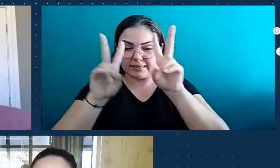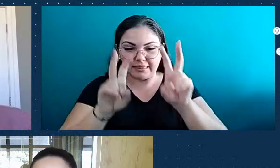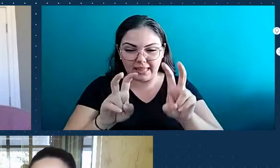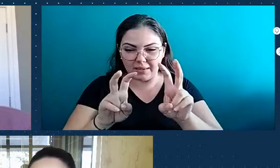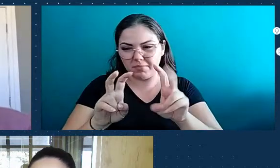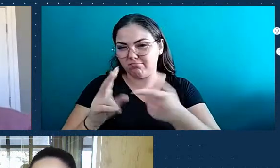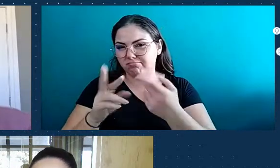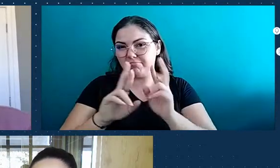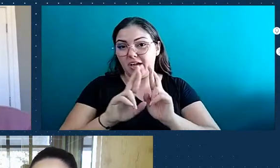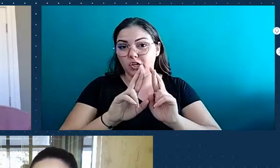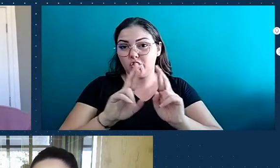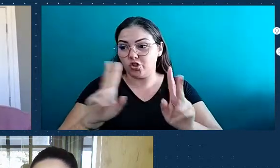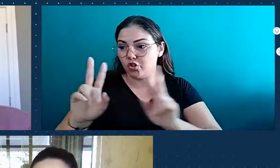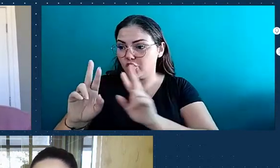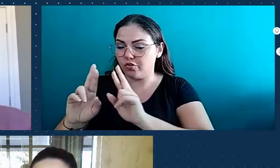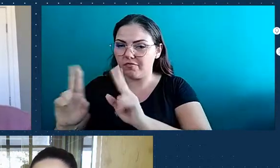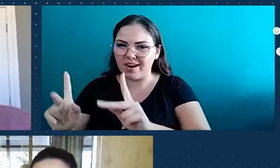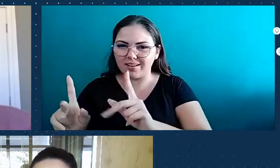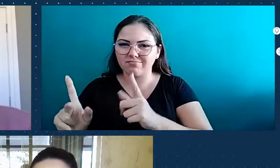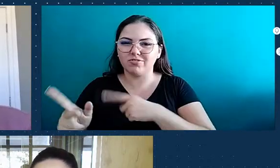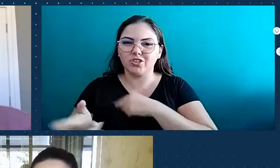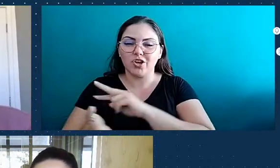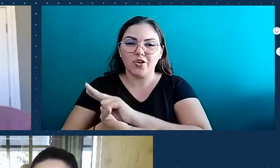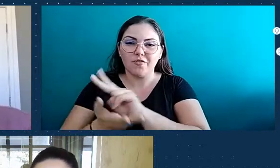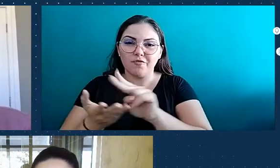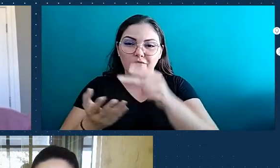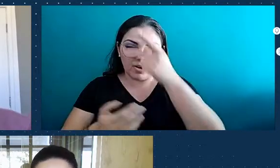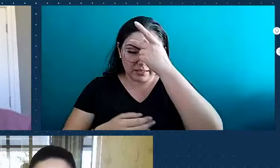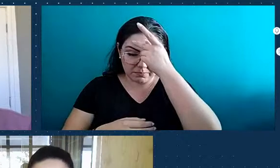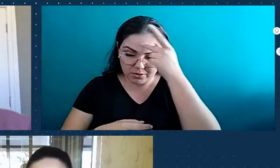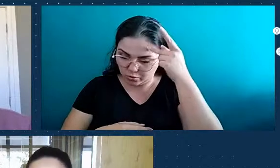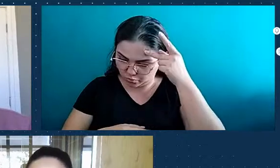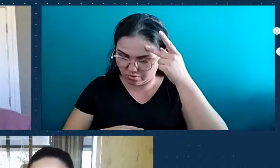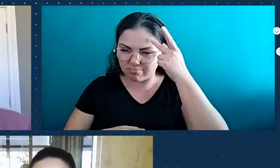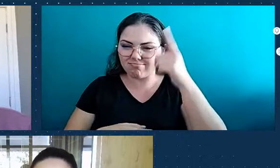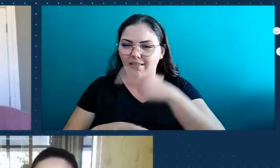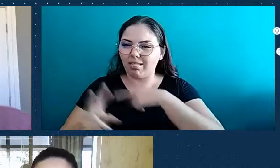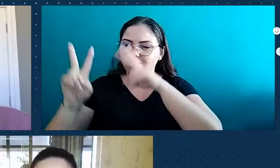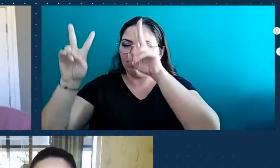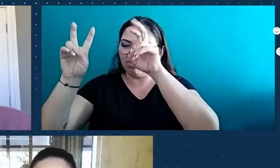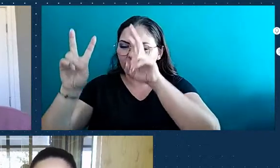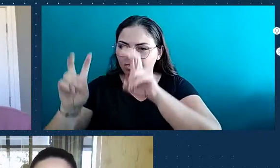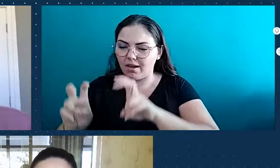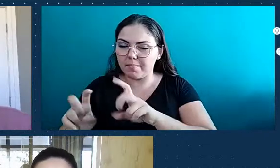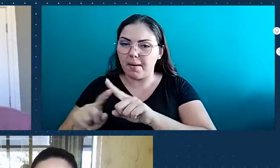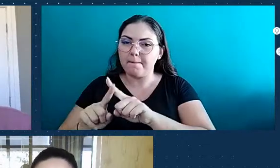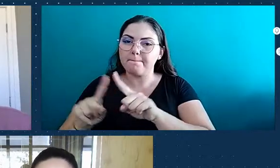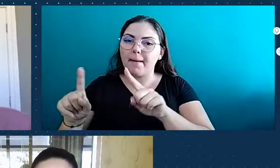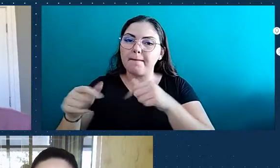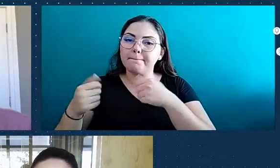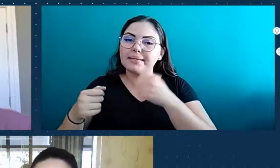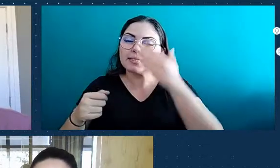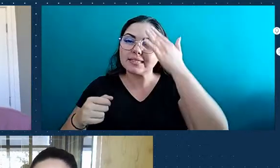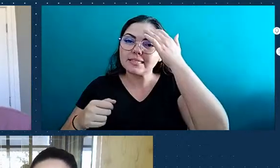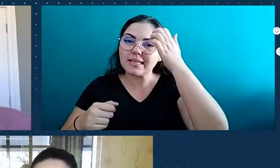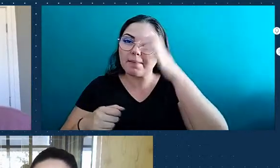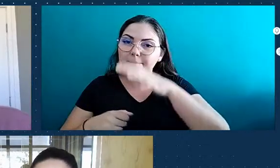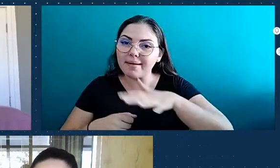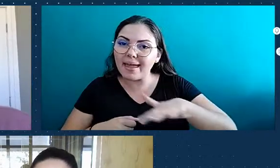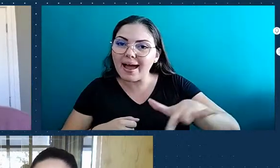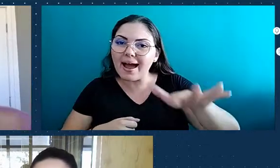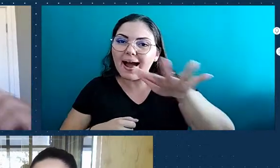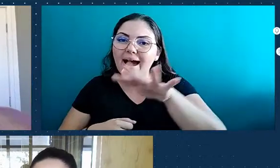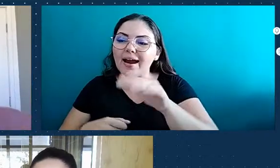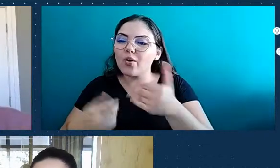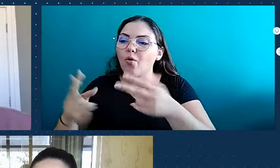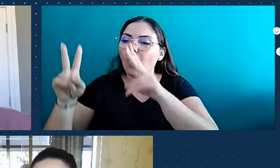senão você já sai aí com uma certa desvantagem. Porque eu não sei, Aline, se é do seu conhecimento, mas por que